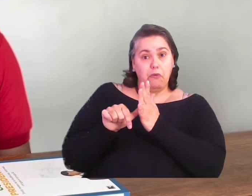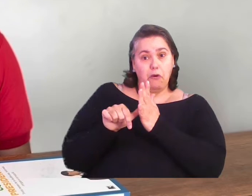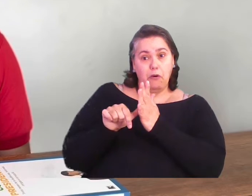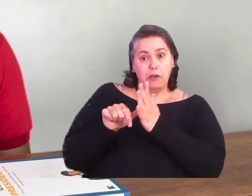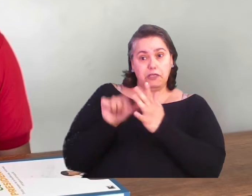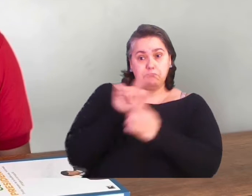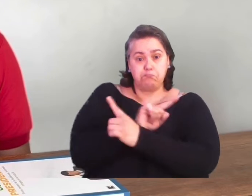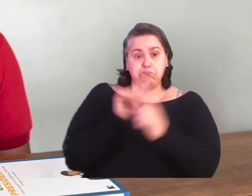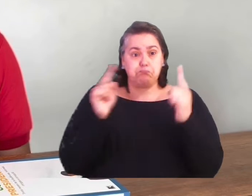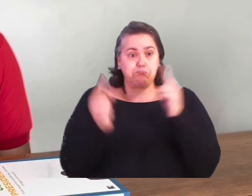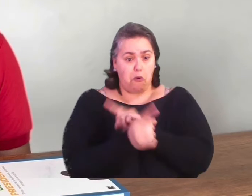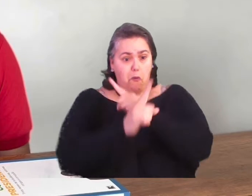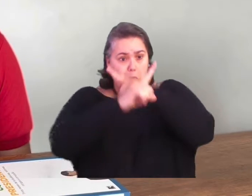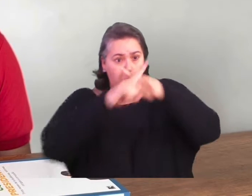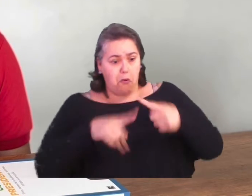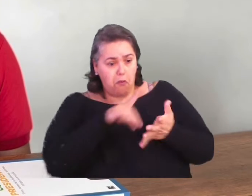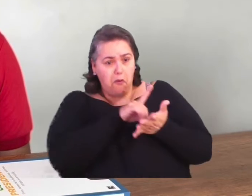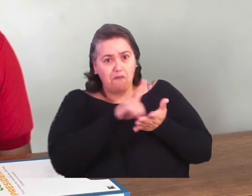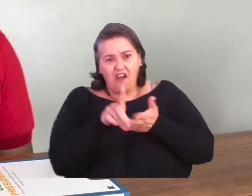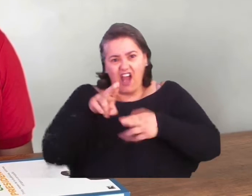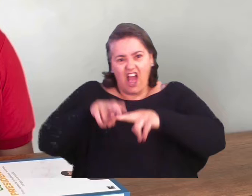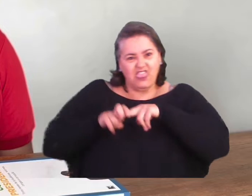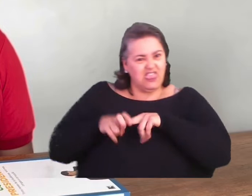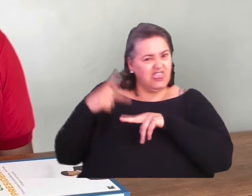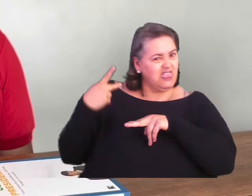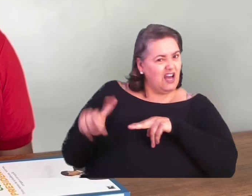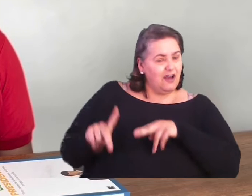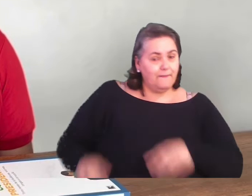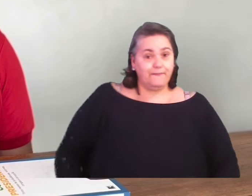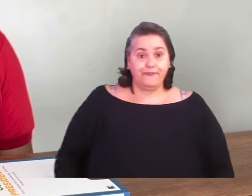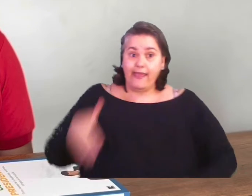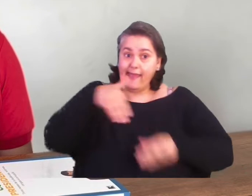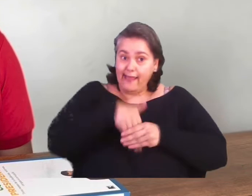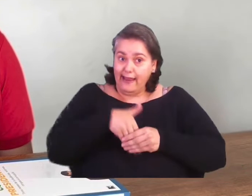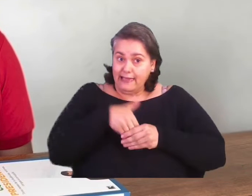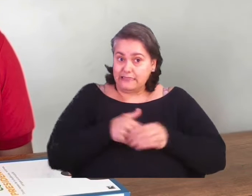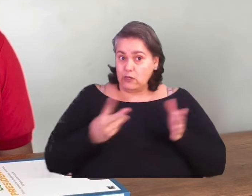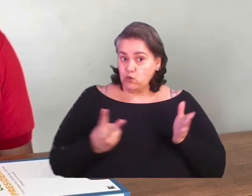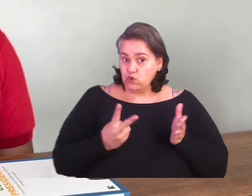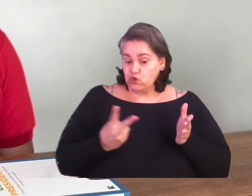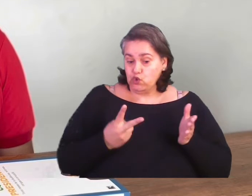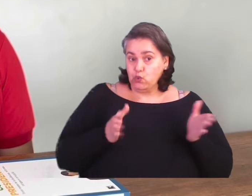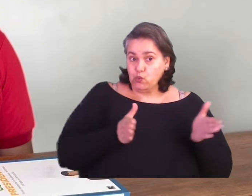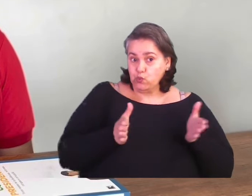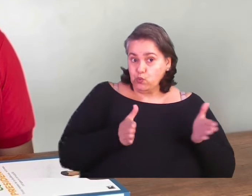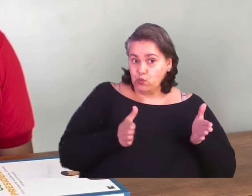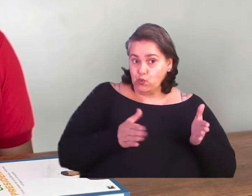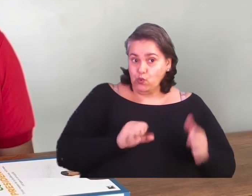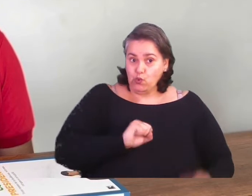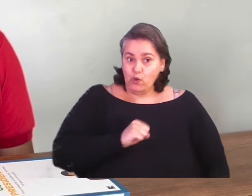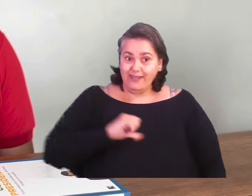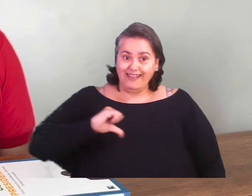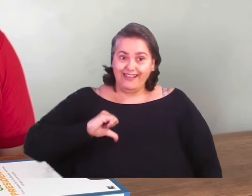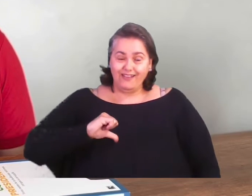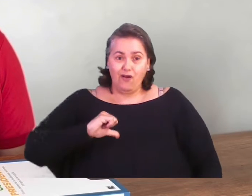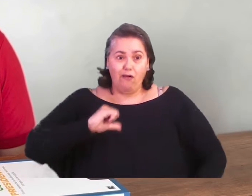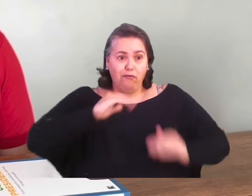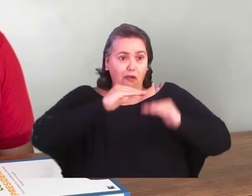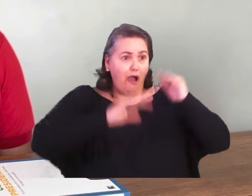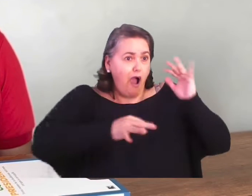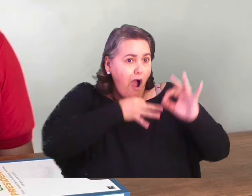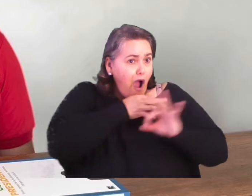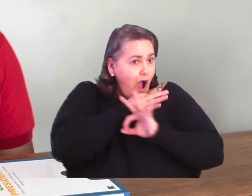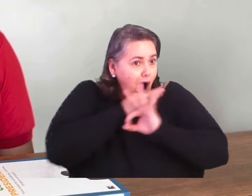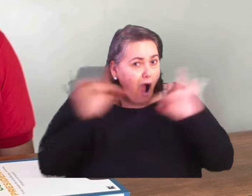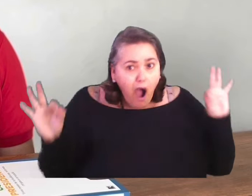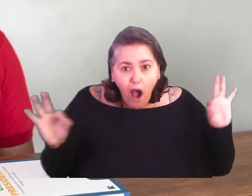viraria adversário por uma série de razões. E aquela eleição do segundo turno foi num nível de baixaria